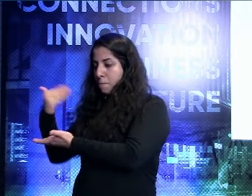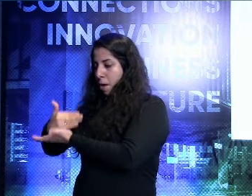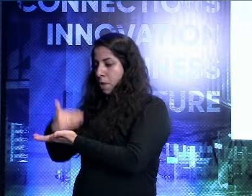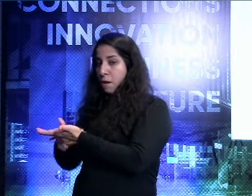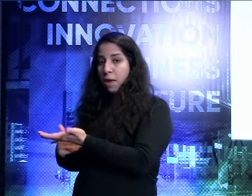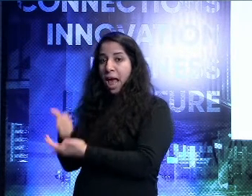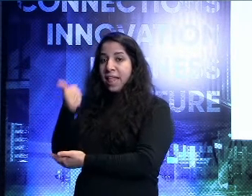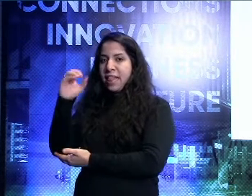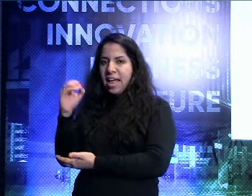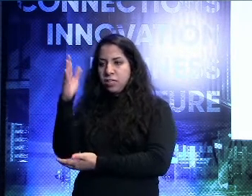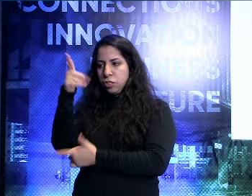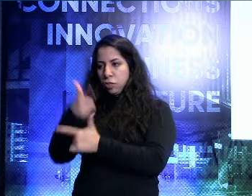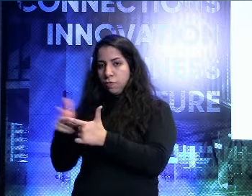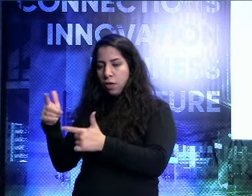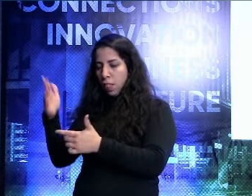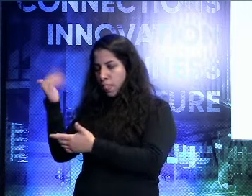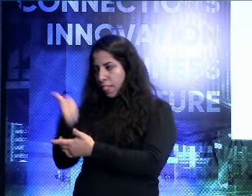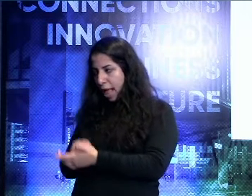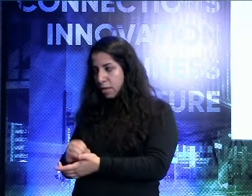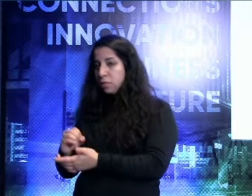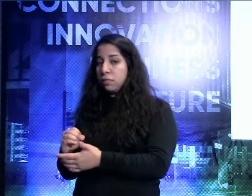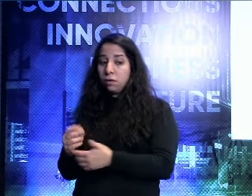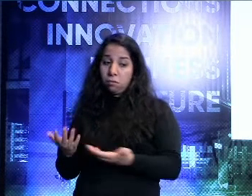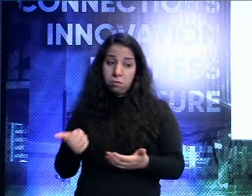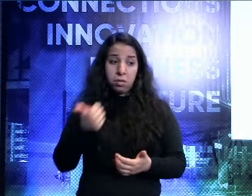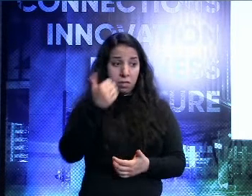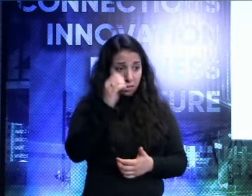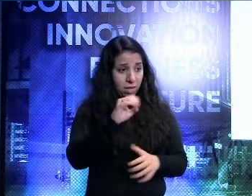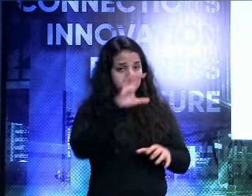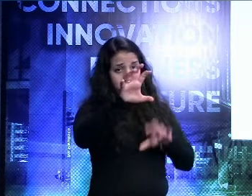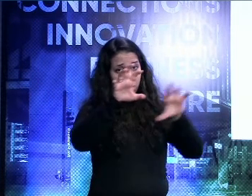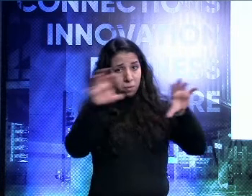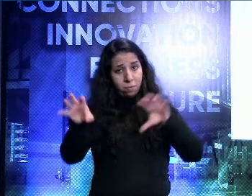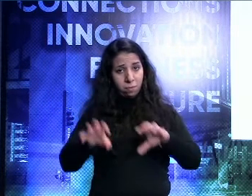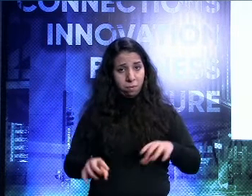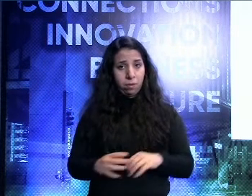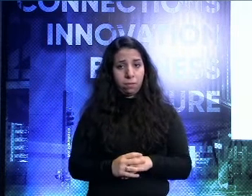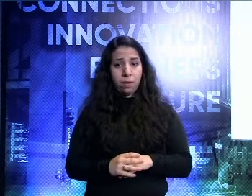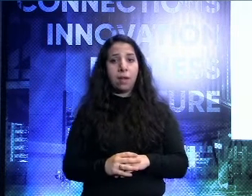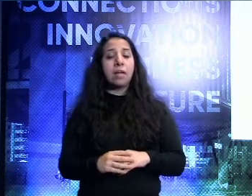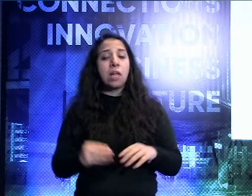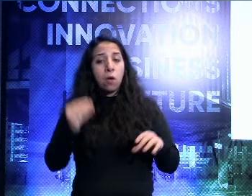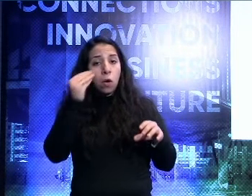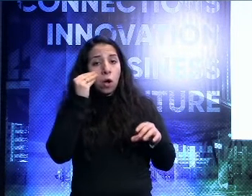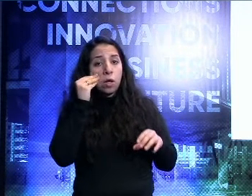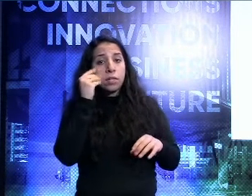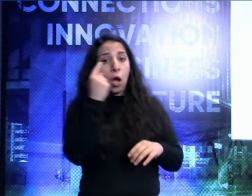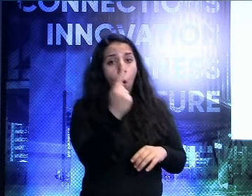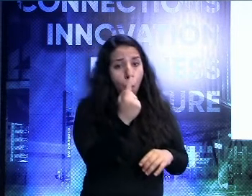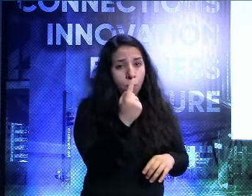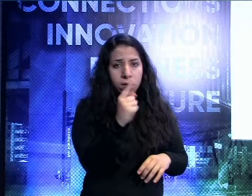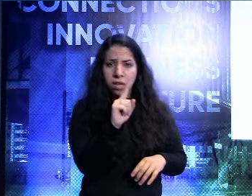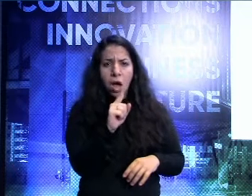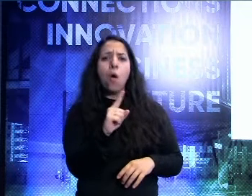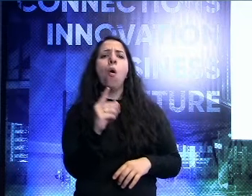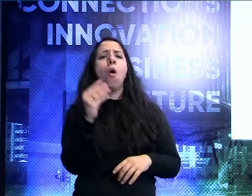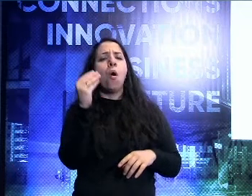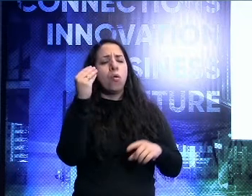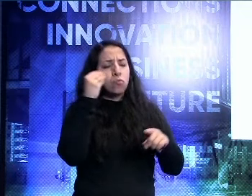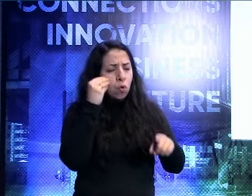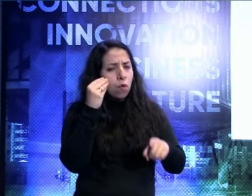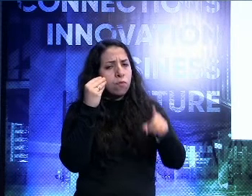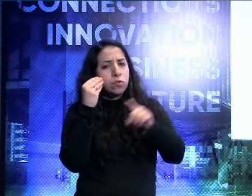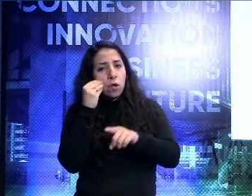tudo? Não! Roda em uma instância. Se impactar, se der ruim, 10% fica fora.